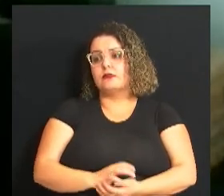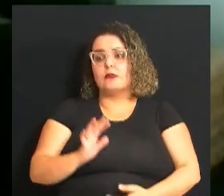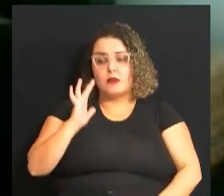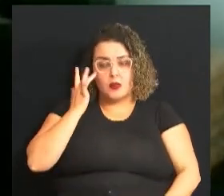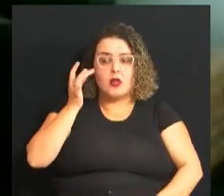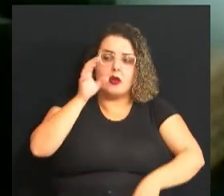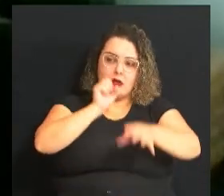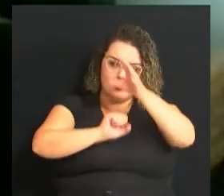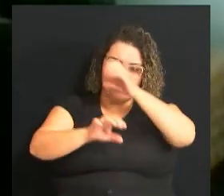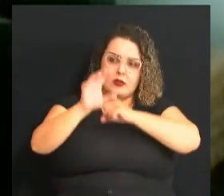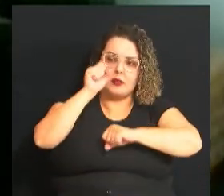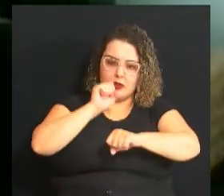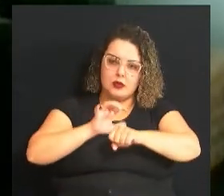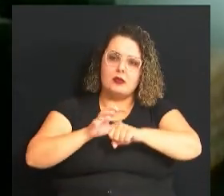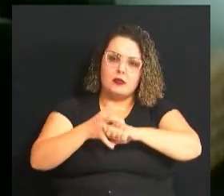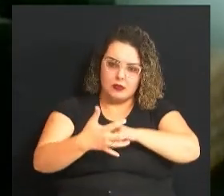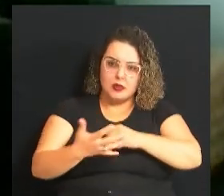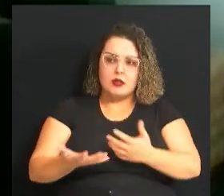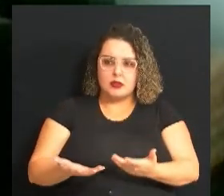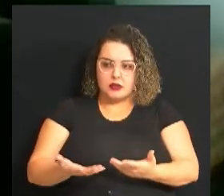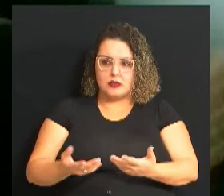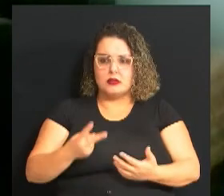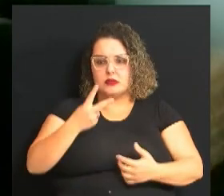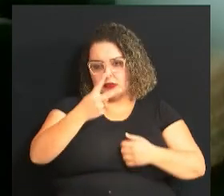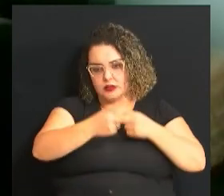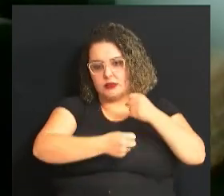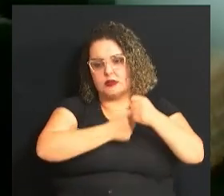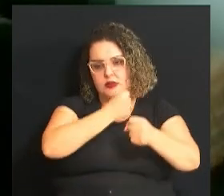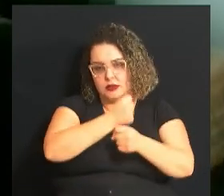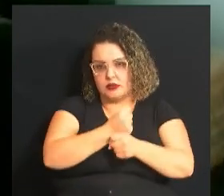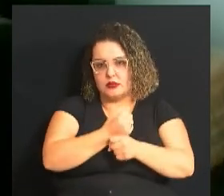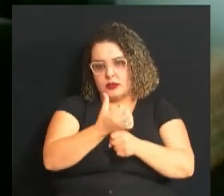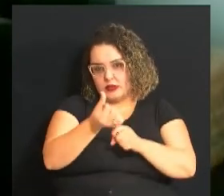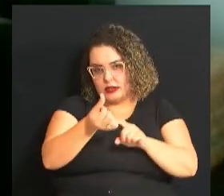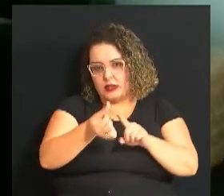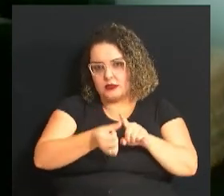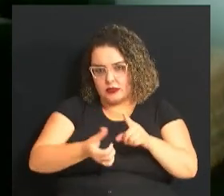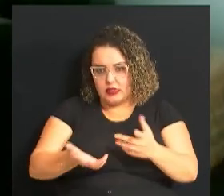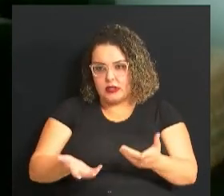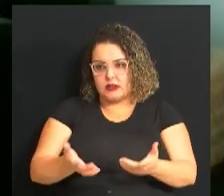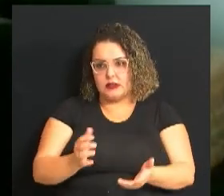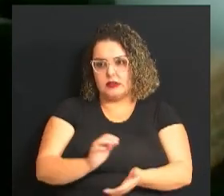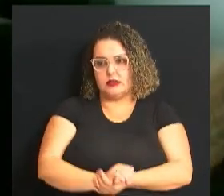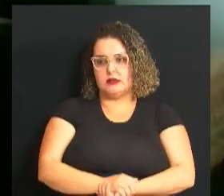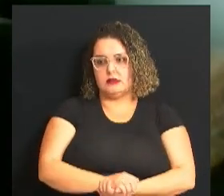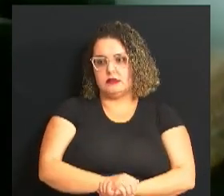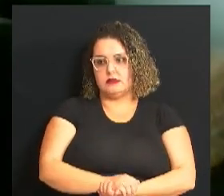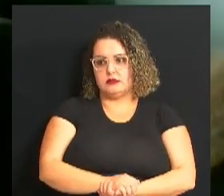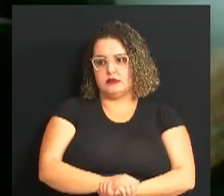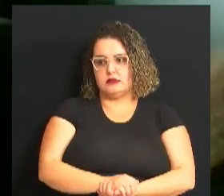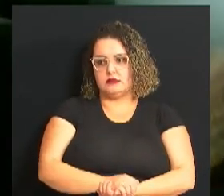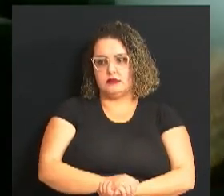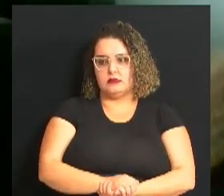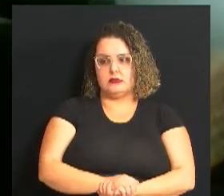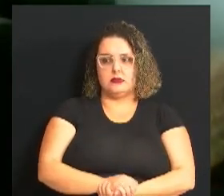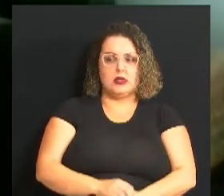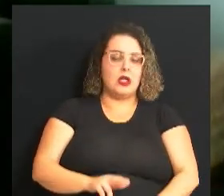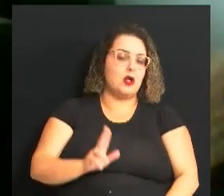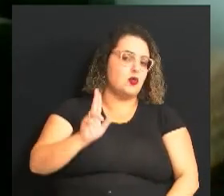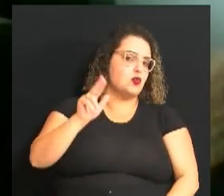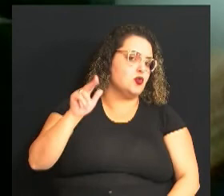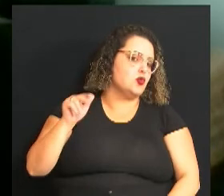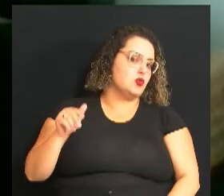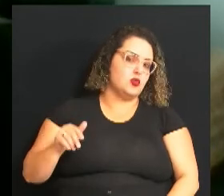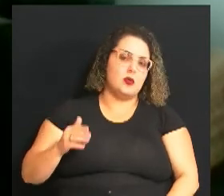muito com o coronavírus, né, nesses 2 anos e meio. Mas a gente nunca deixou de falar